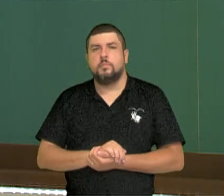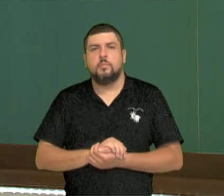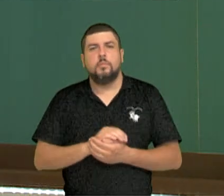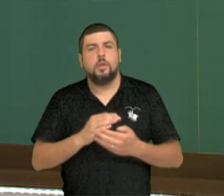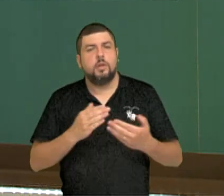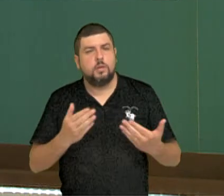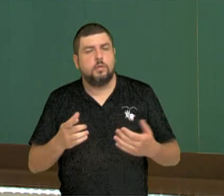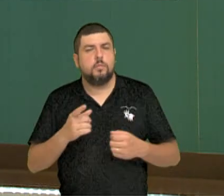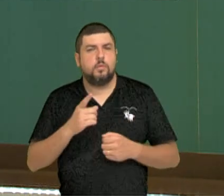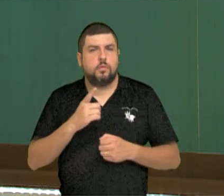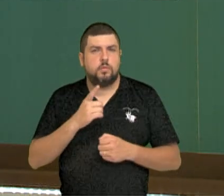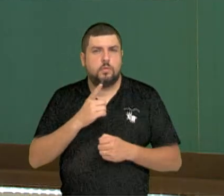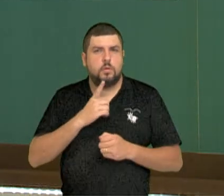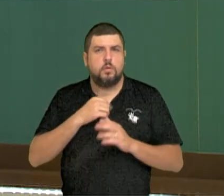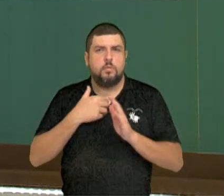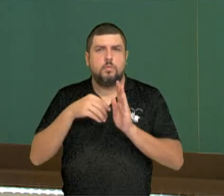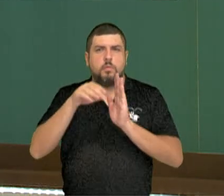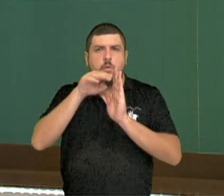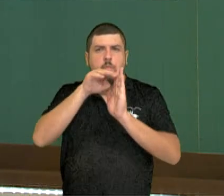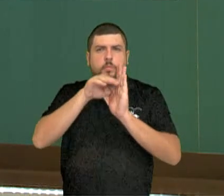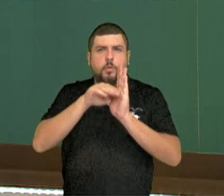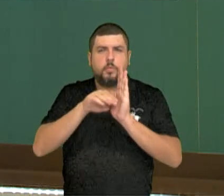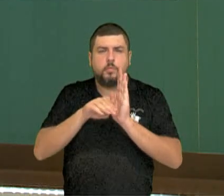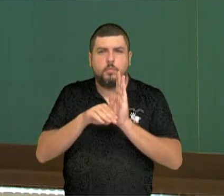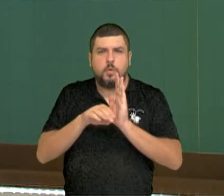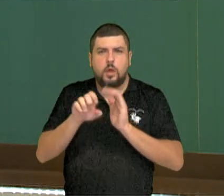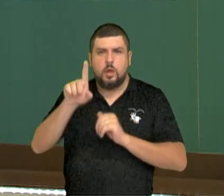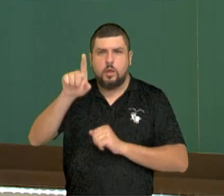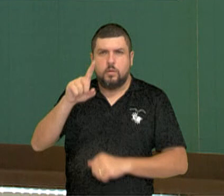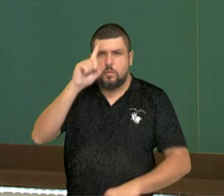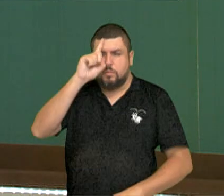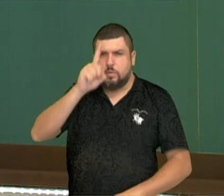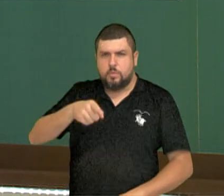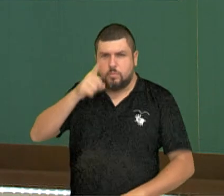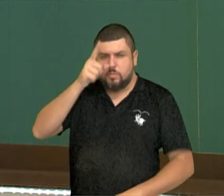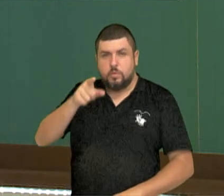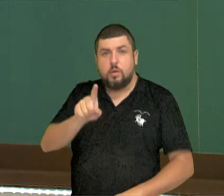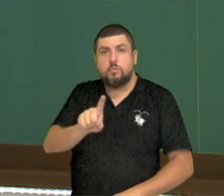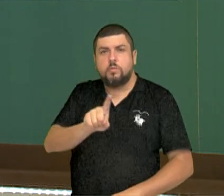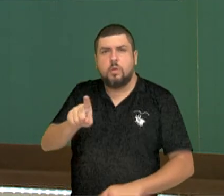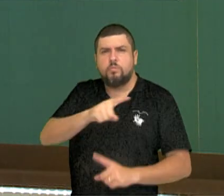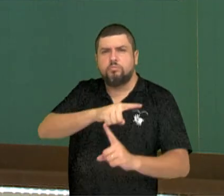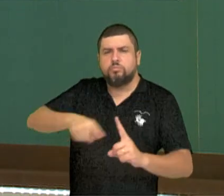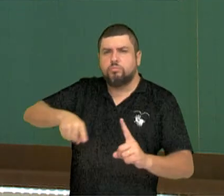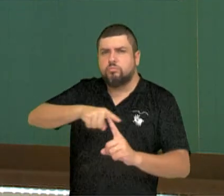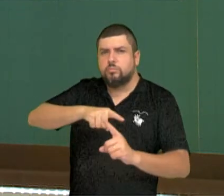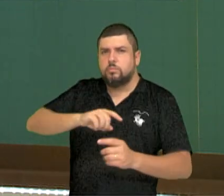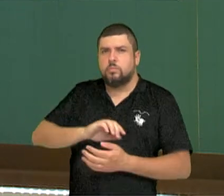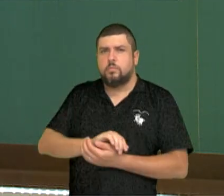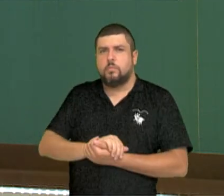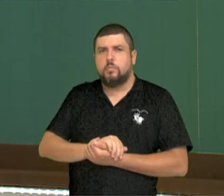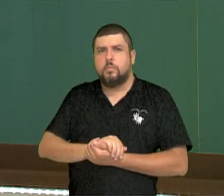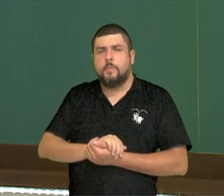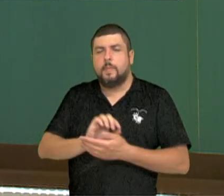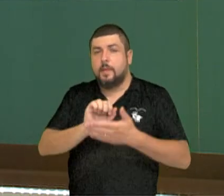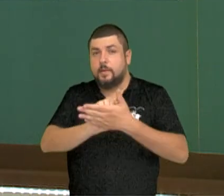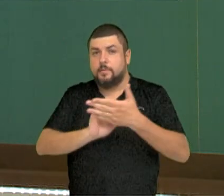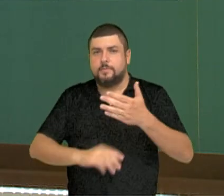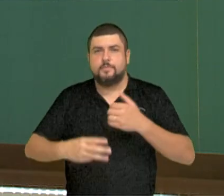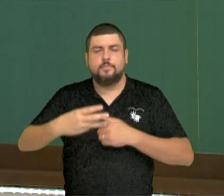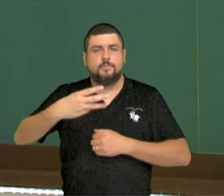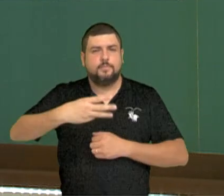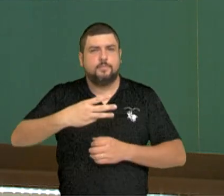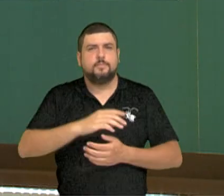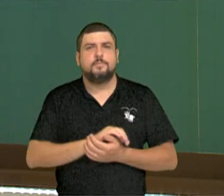estas instruções, essas ordenanças aí no negativo. Atividade 3, sobre o texto que